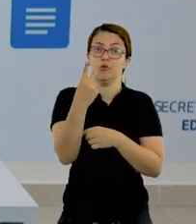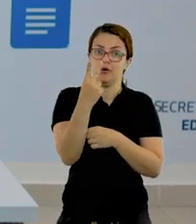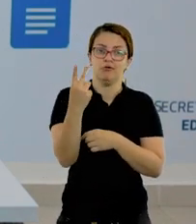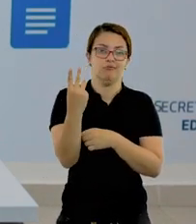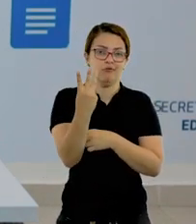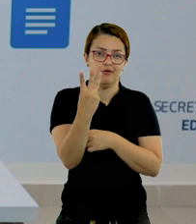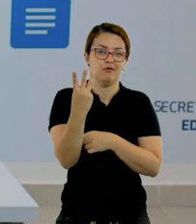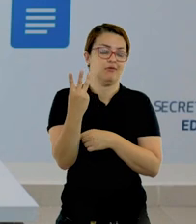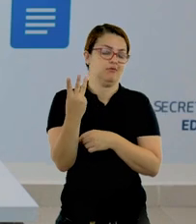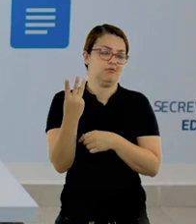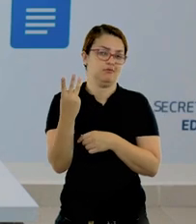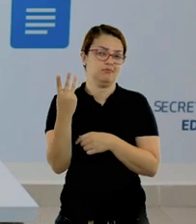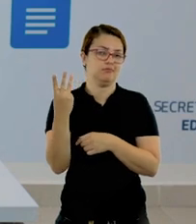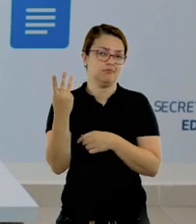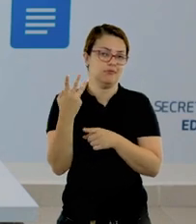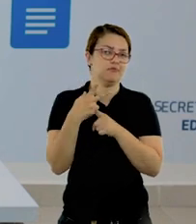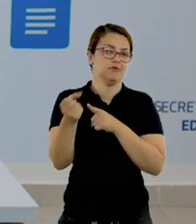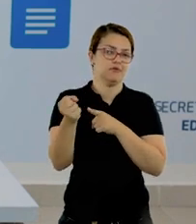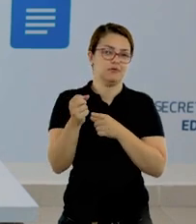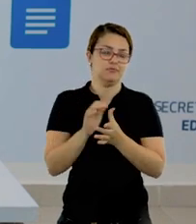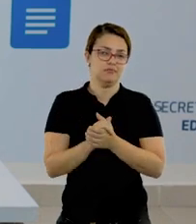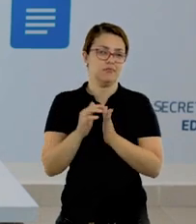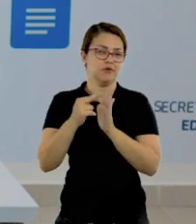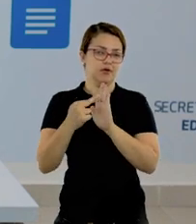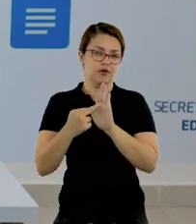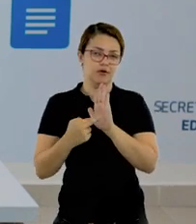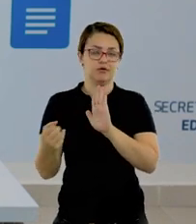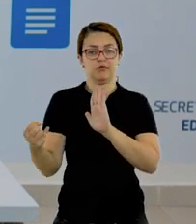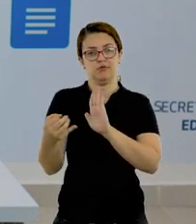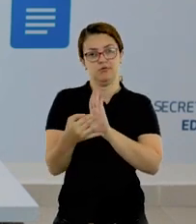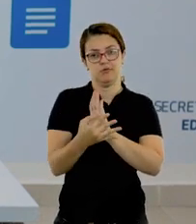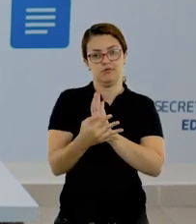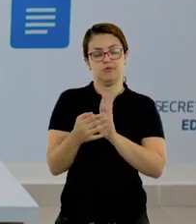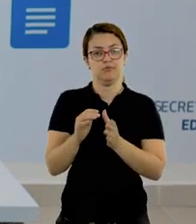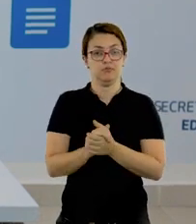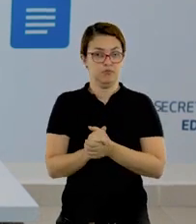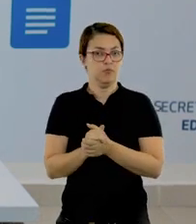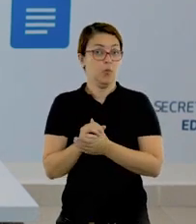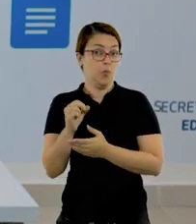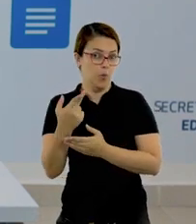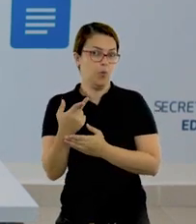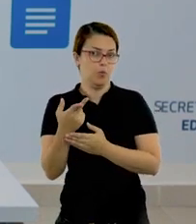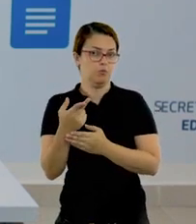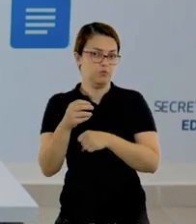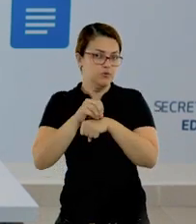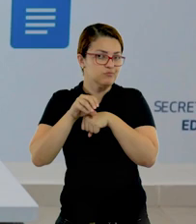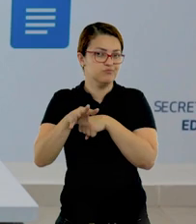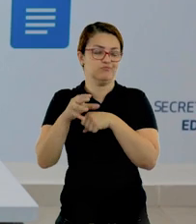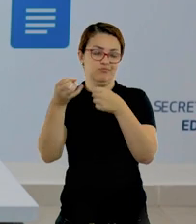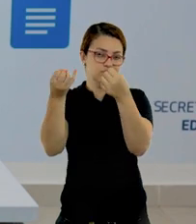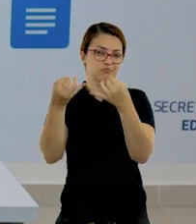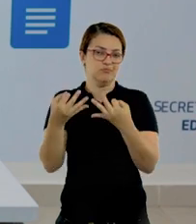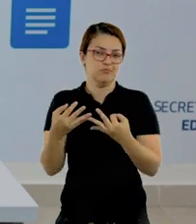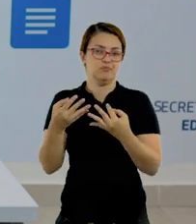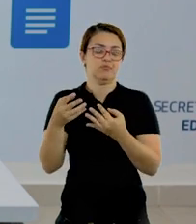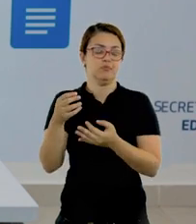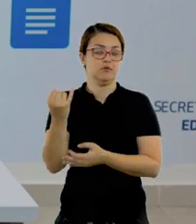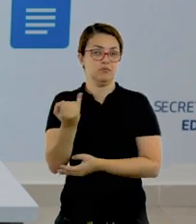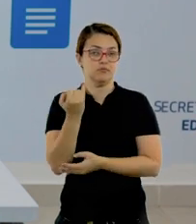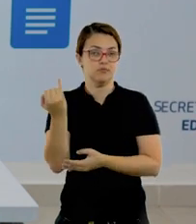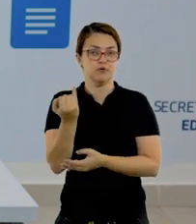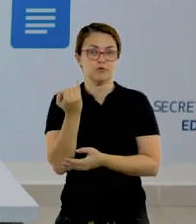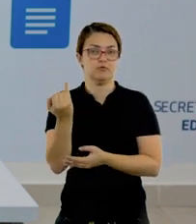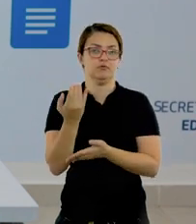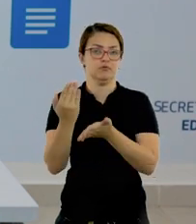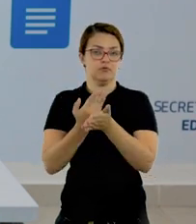três rounds para um ganhar a partida e assim por diante. Você pode criar regras novas ou adotar essas que a gente sugeriu, tudo